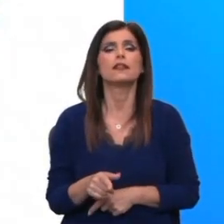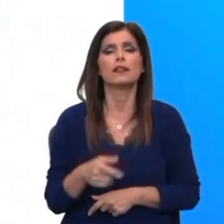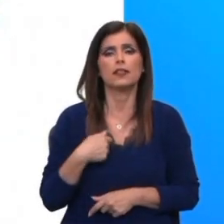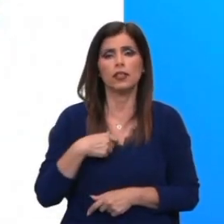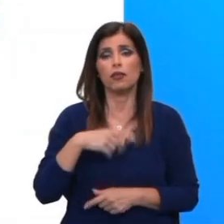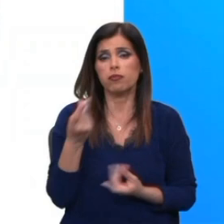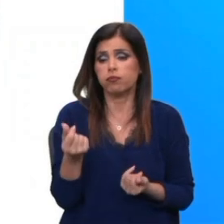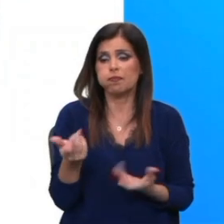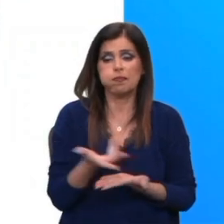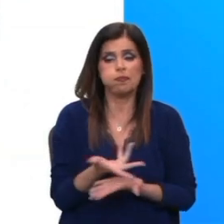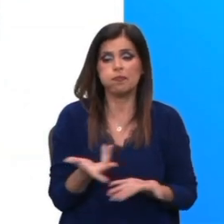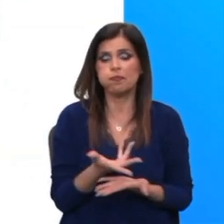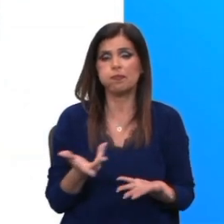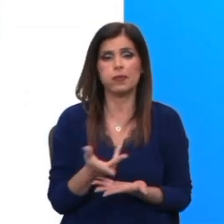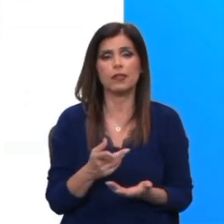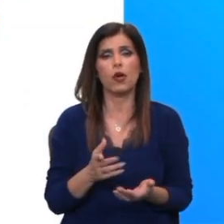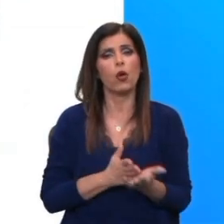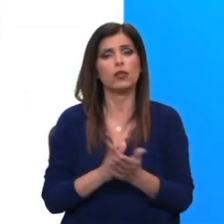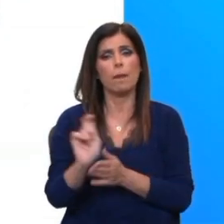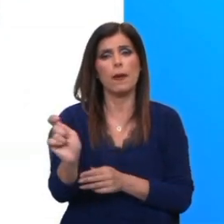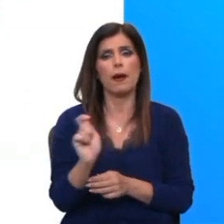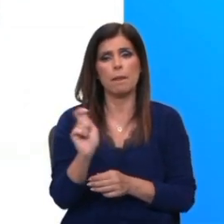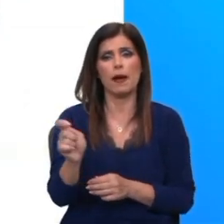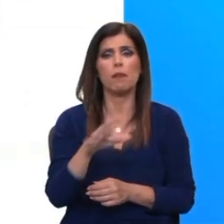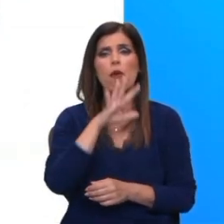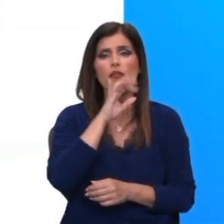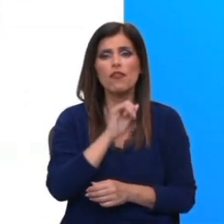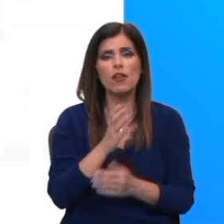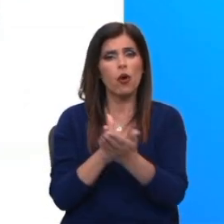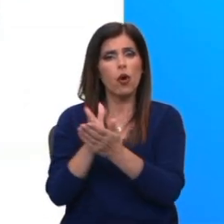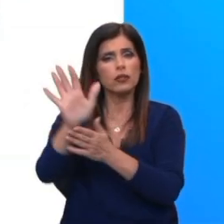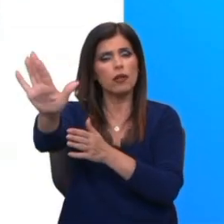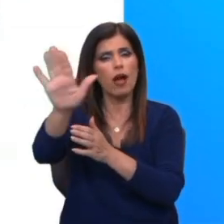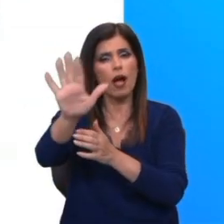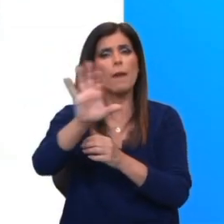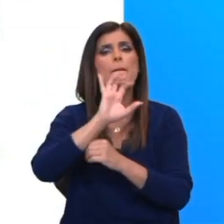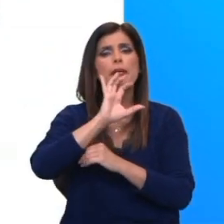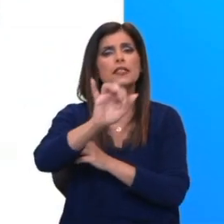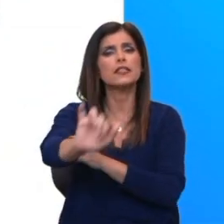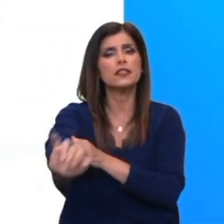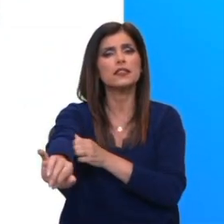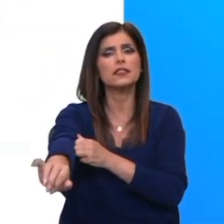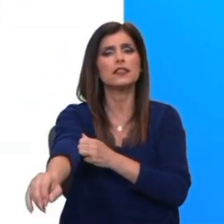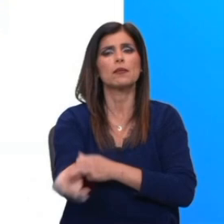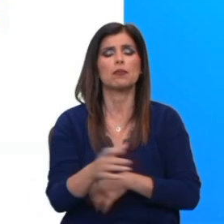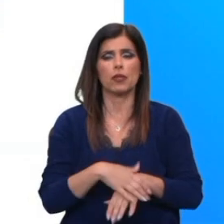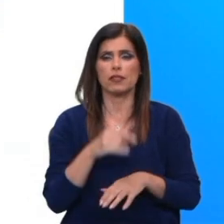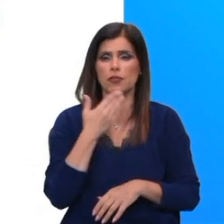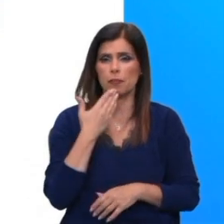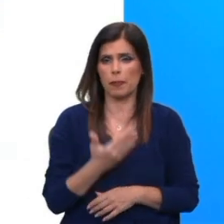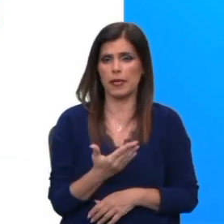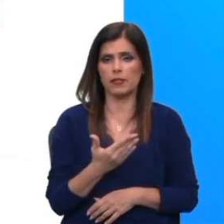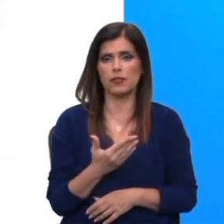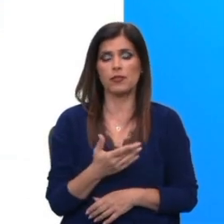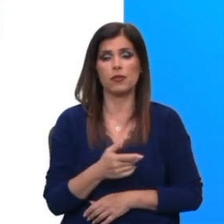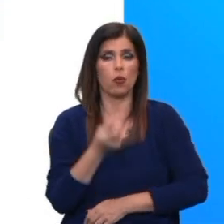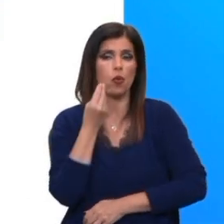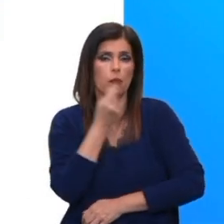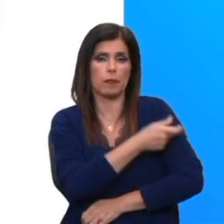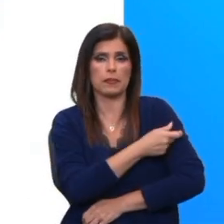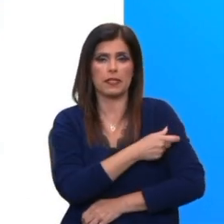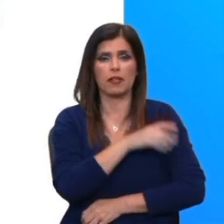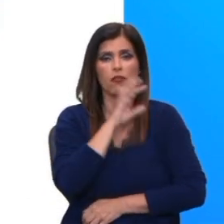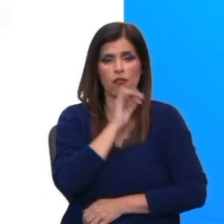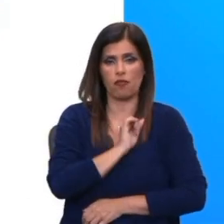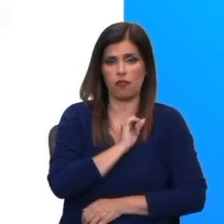tenho recursos económicos para continuar a pagar para que o meu filho permaneça nesse país, pelo que solicito, como representante do meu filho